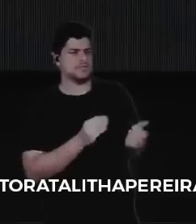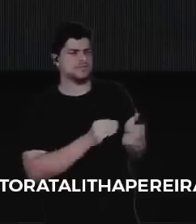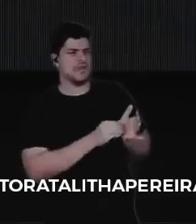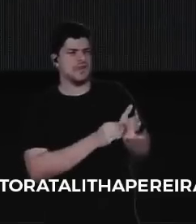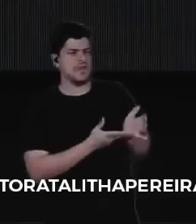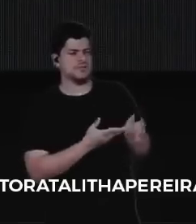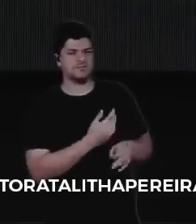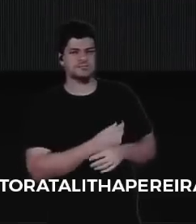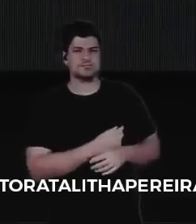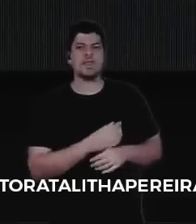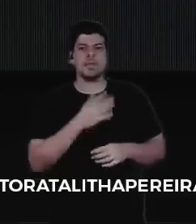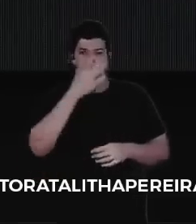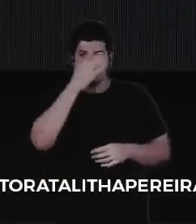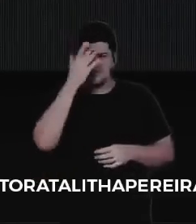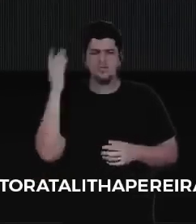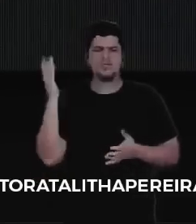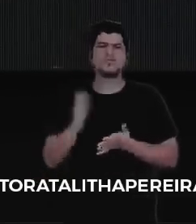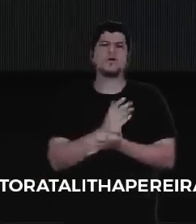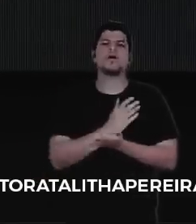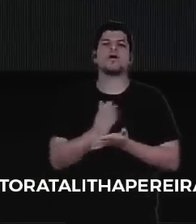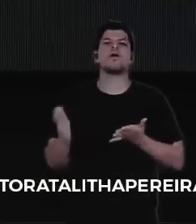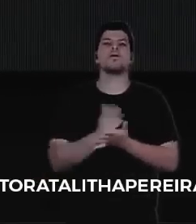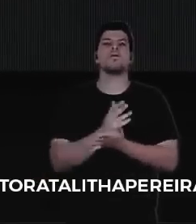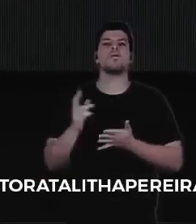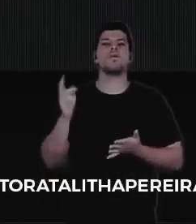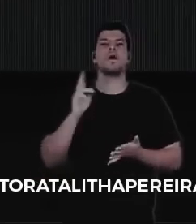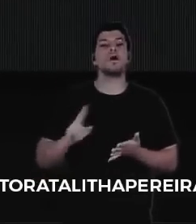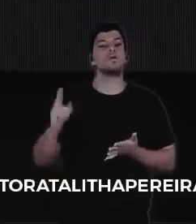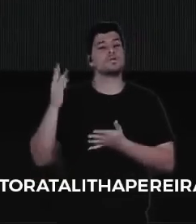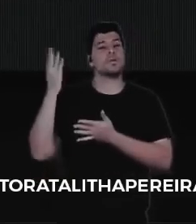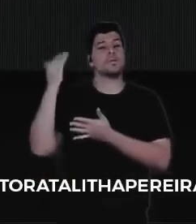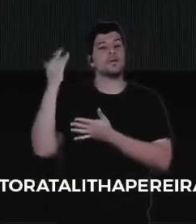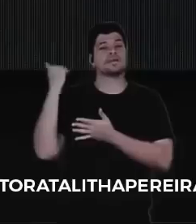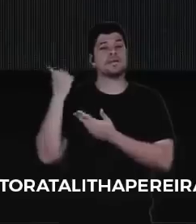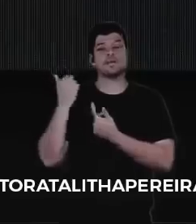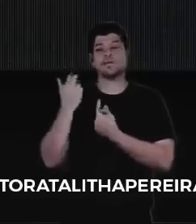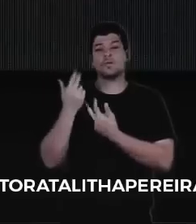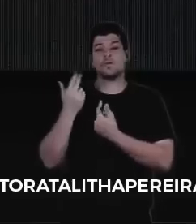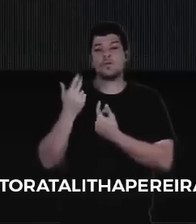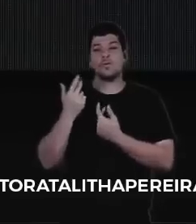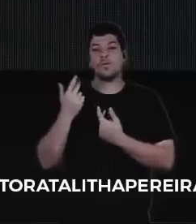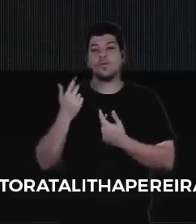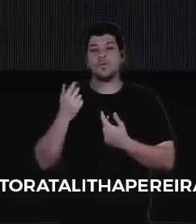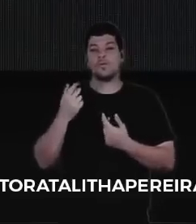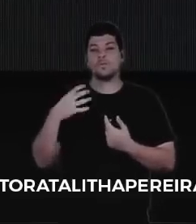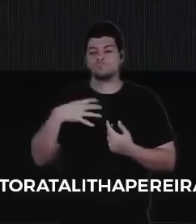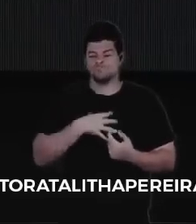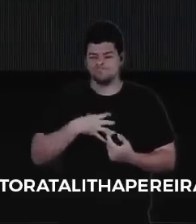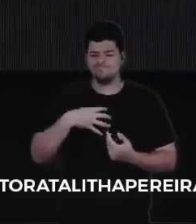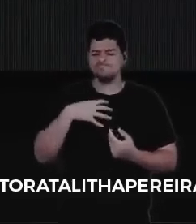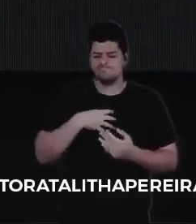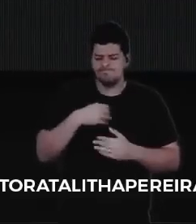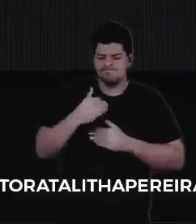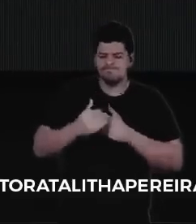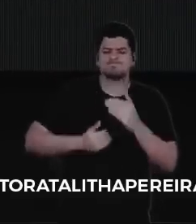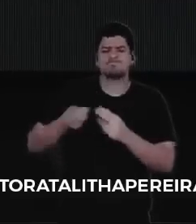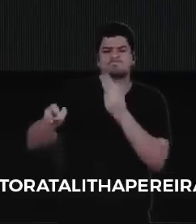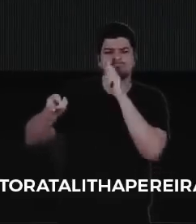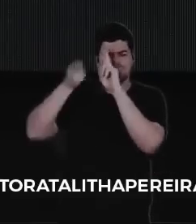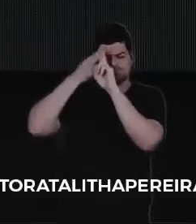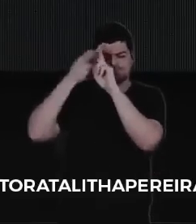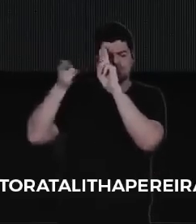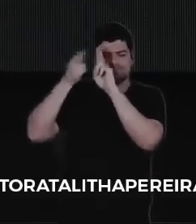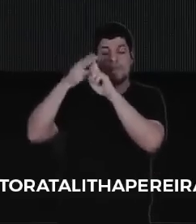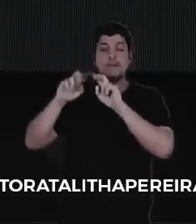Tem muita gente que está usando o passado de bengala para o presente, ao invés de fazer